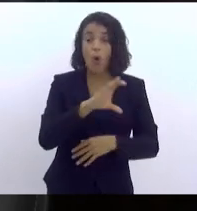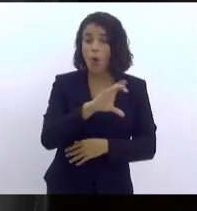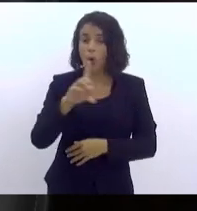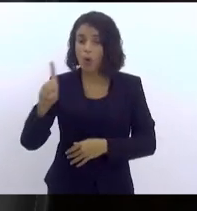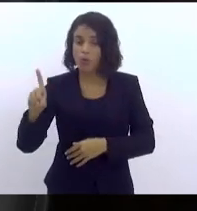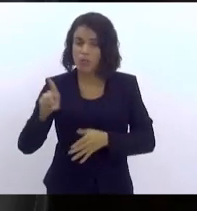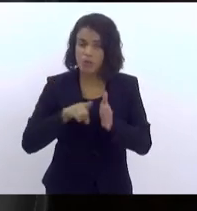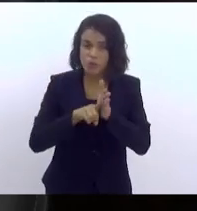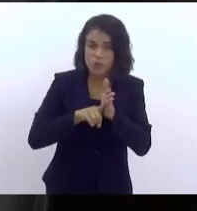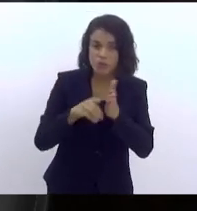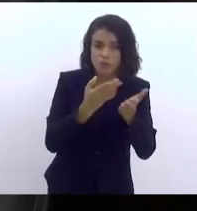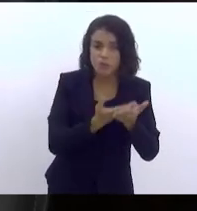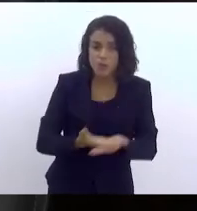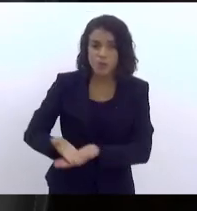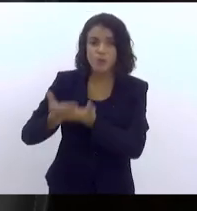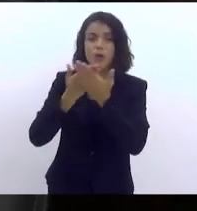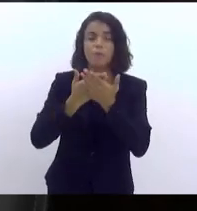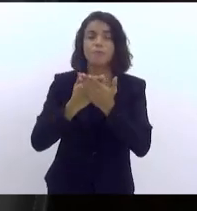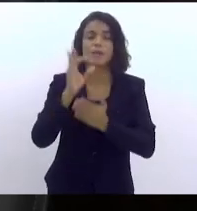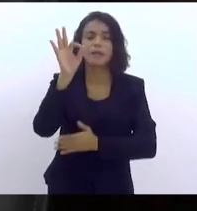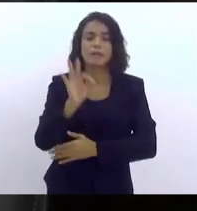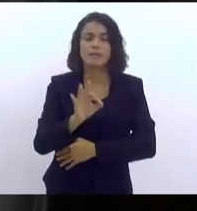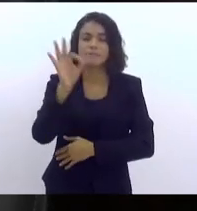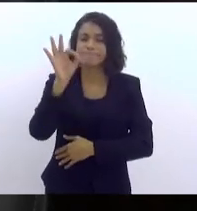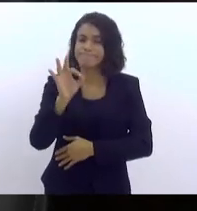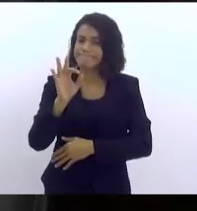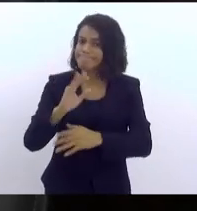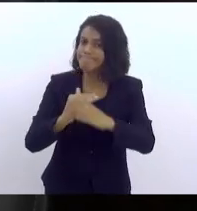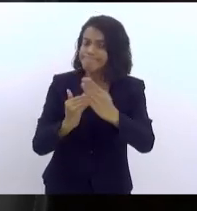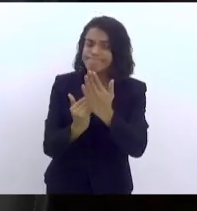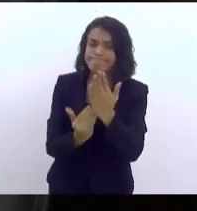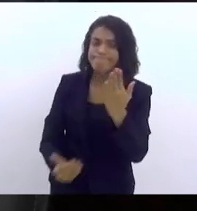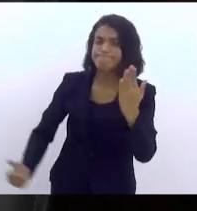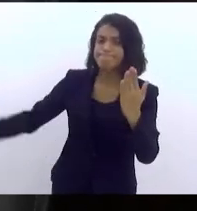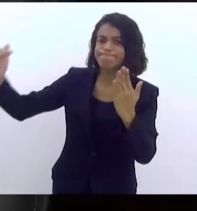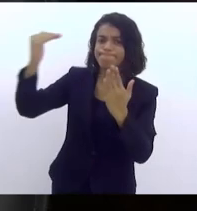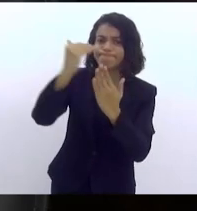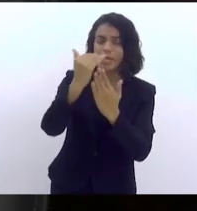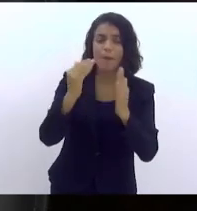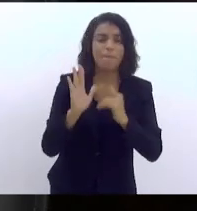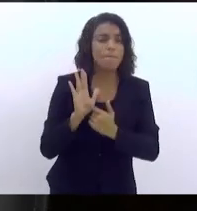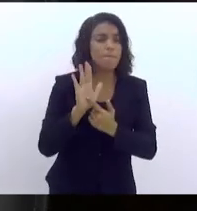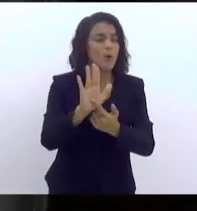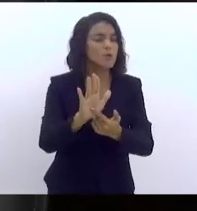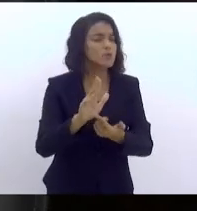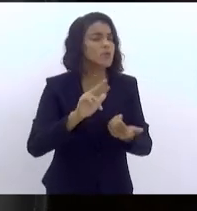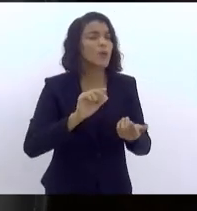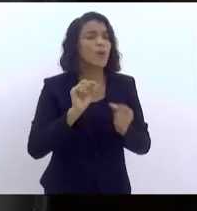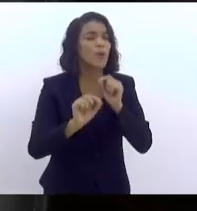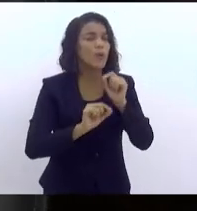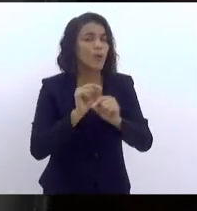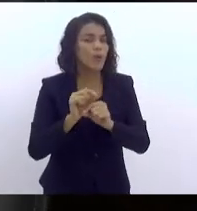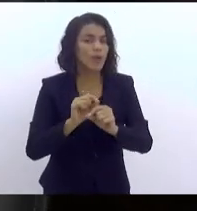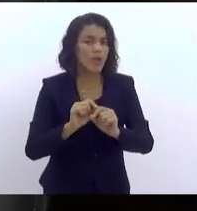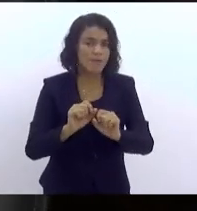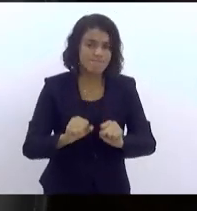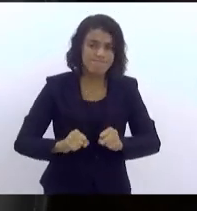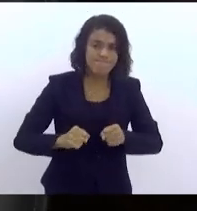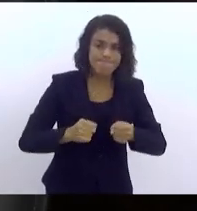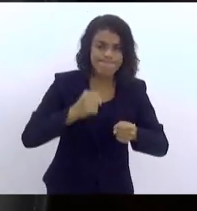do estudo Estes percentuais são muito elevados e indicam um padrão de uso da força